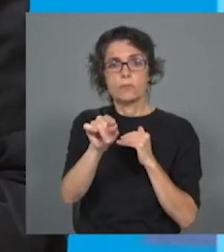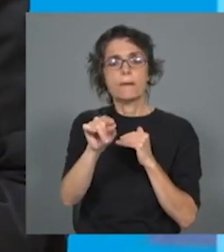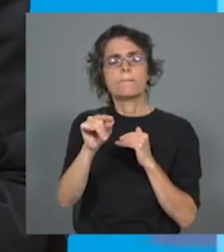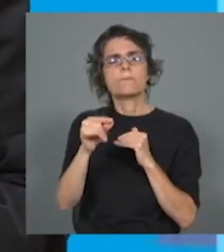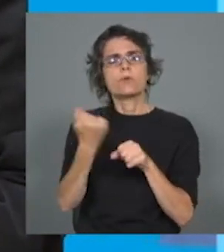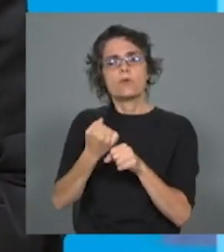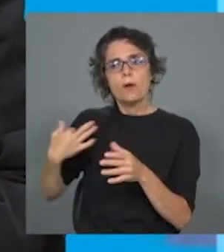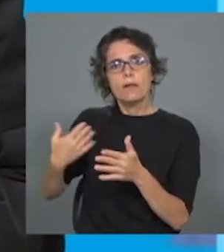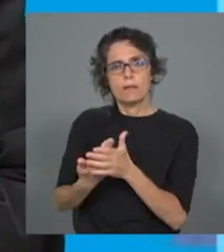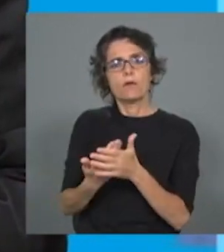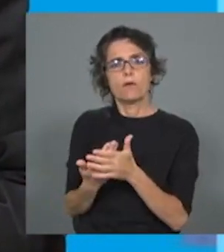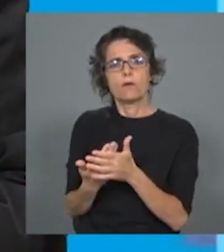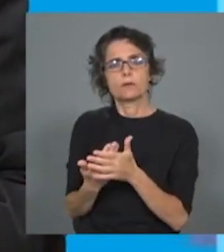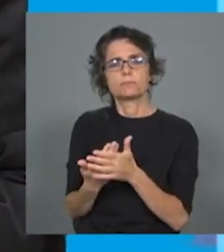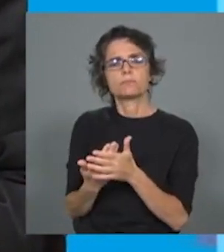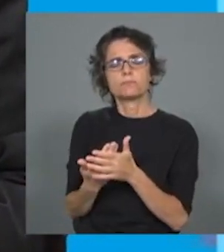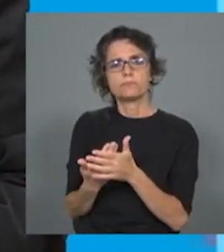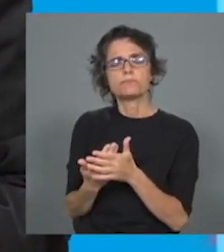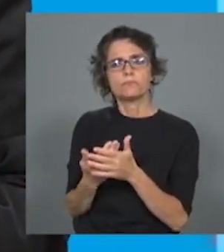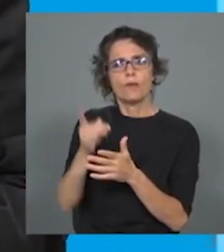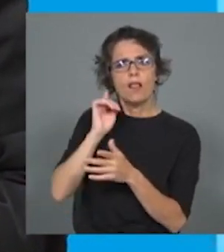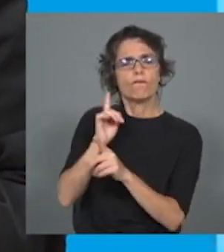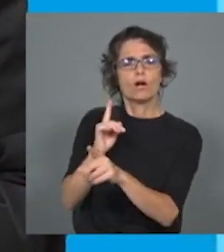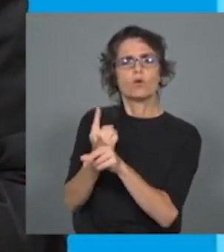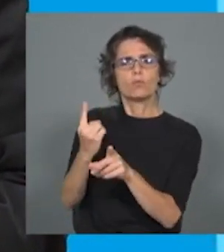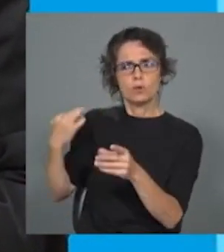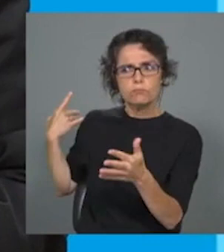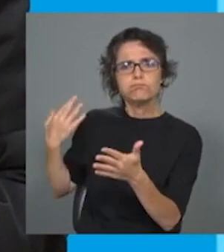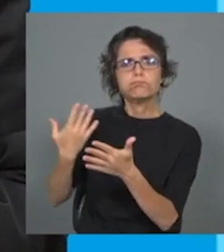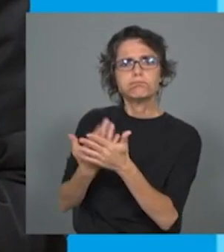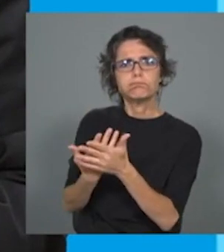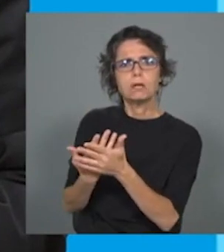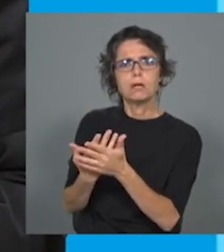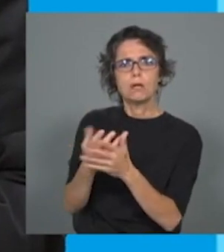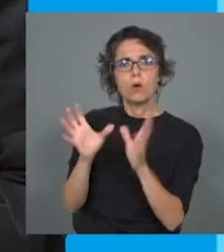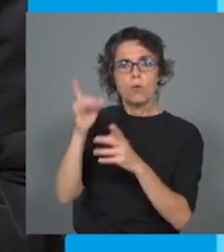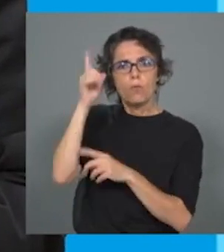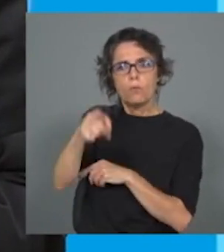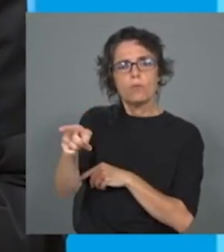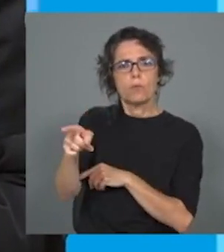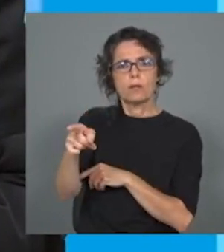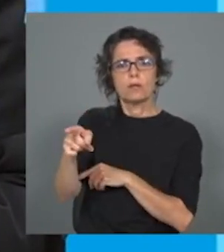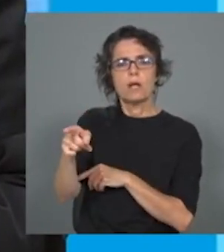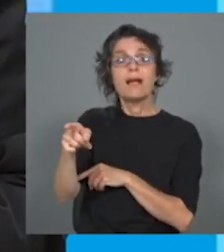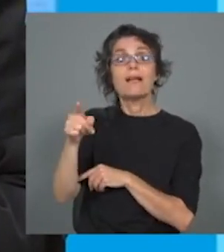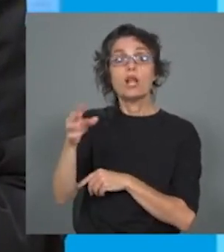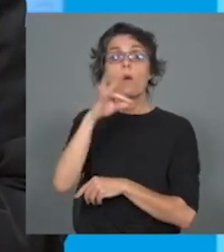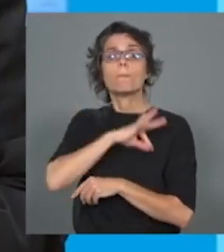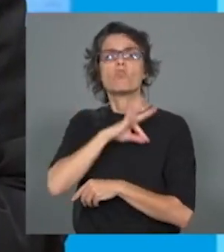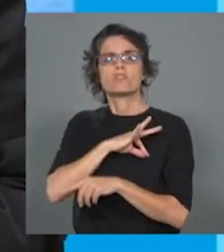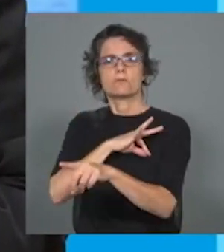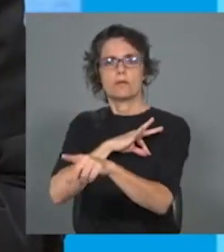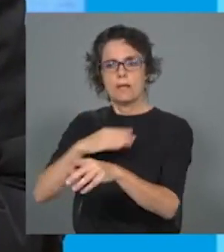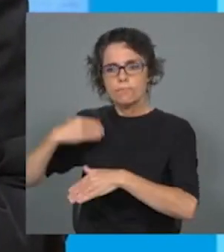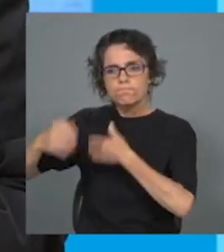felicitar, é que os nossos bombeiros nas últimas décadas tenham feito um caminho de profissionalização